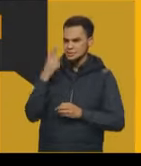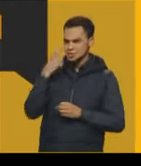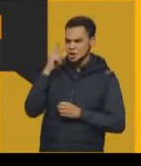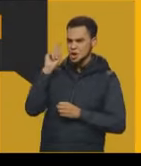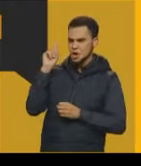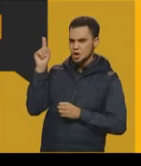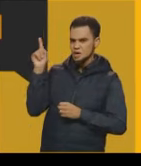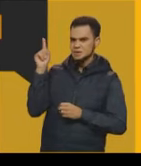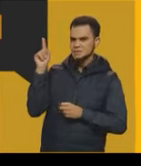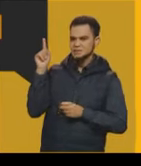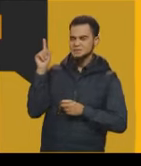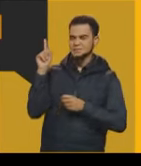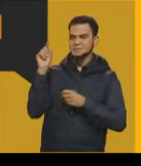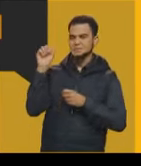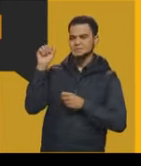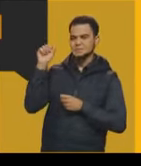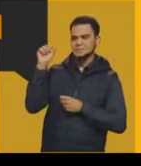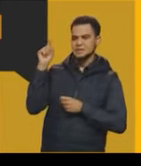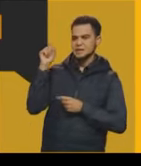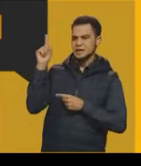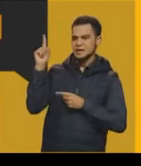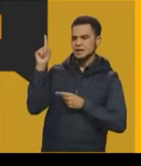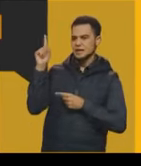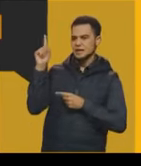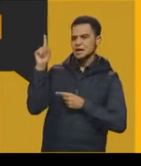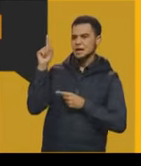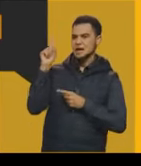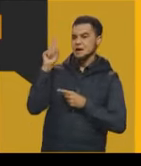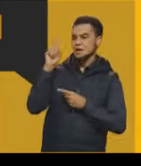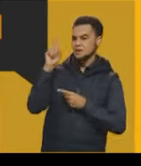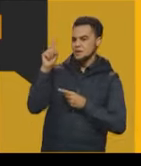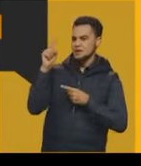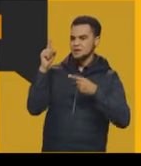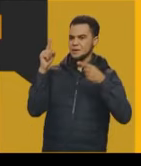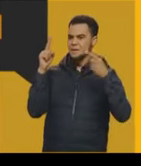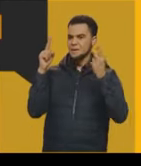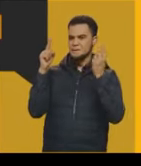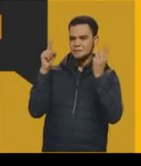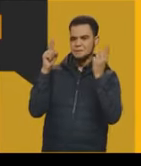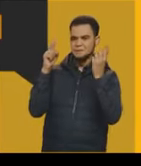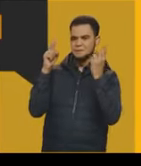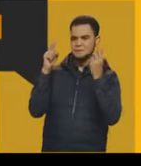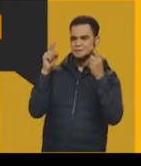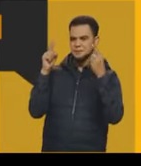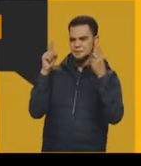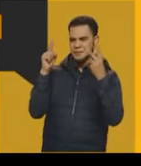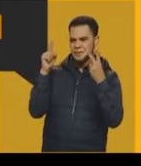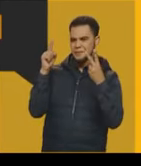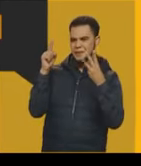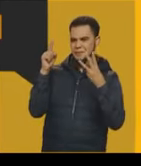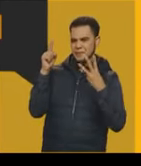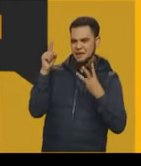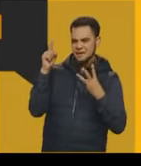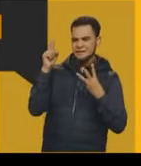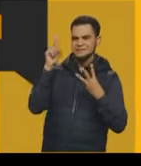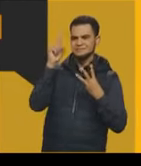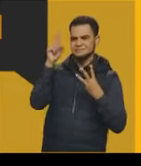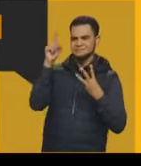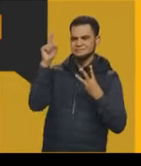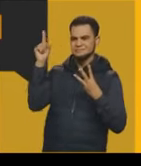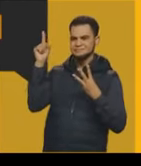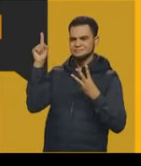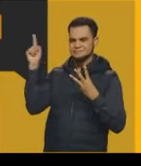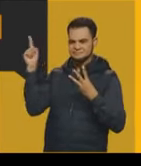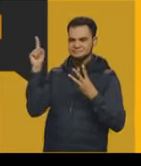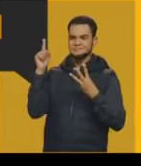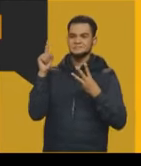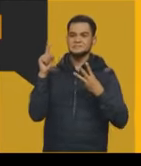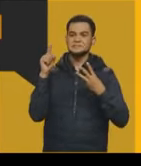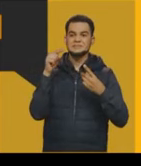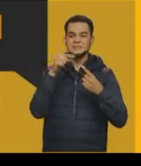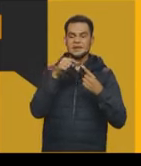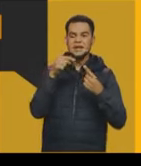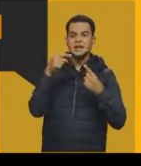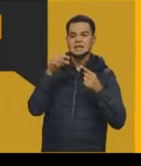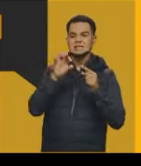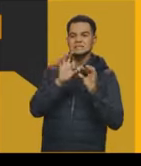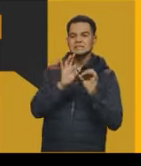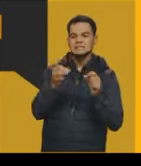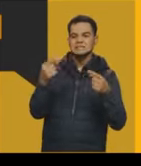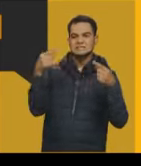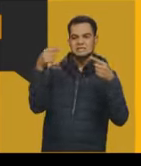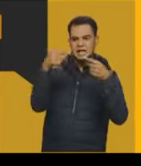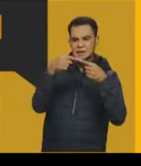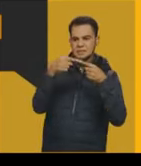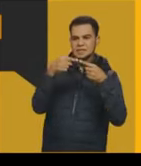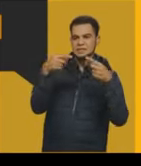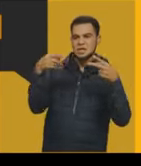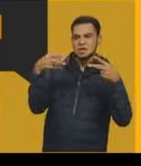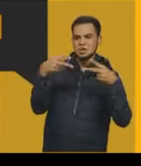de hidrocarbonetos, alcanos, alcenos e alcinos, respectivamente, ligações simples, dupla e tripla. E como